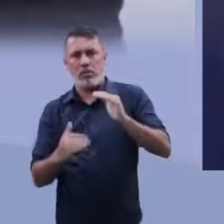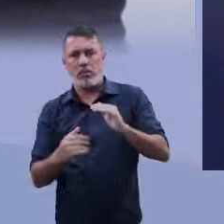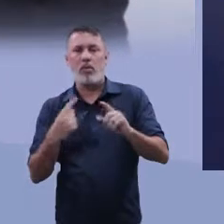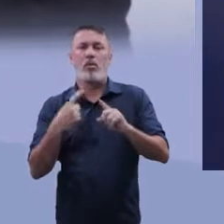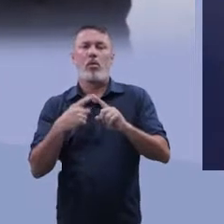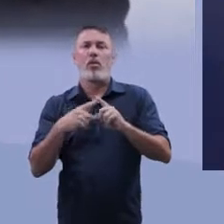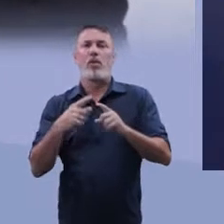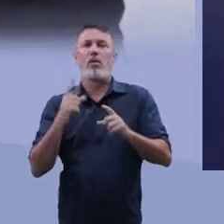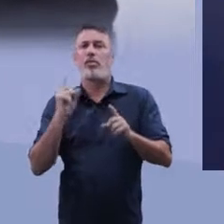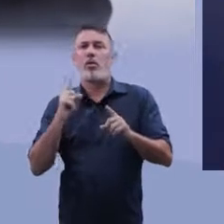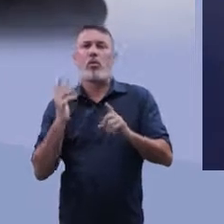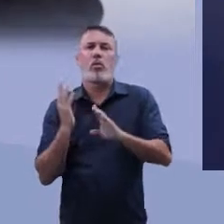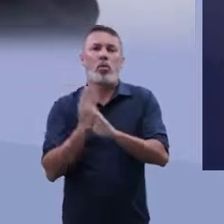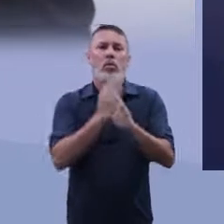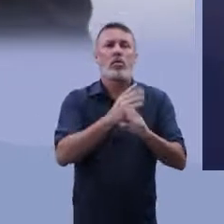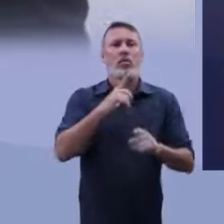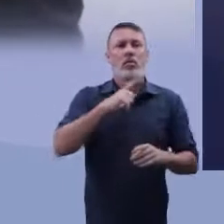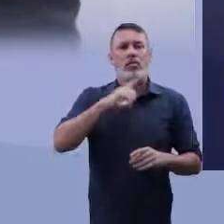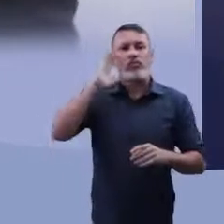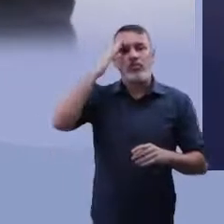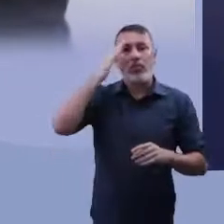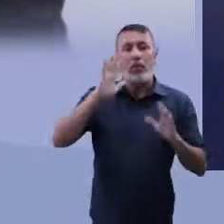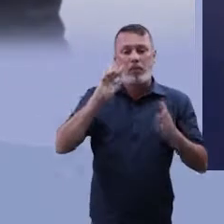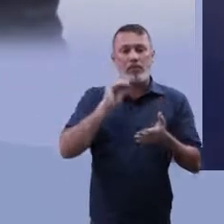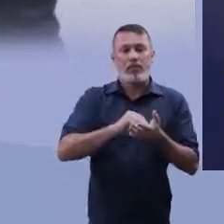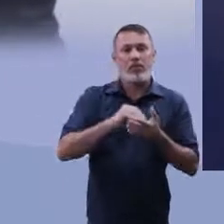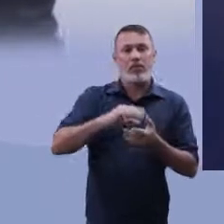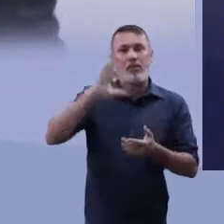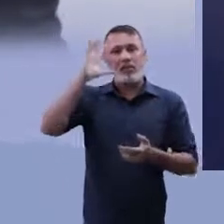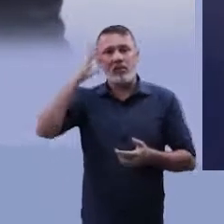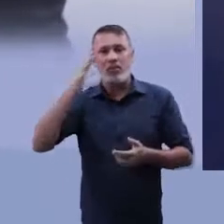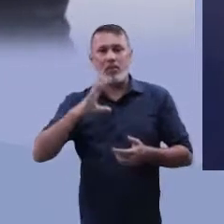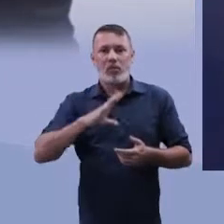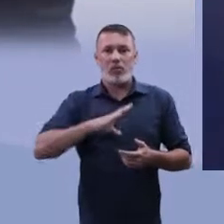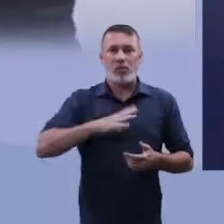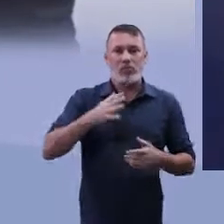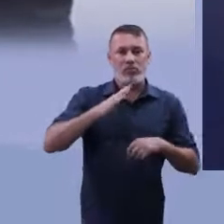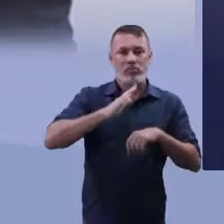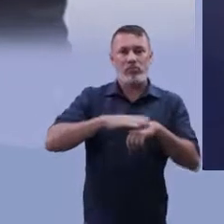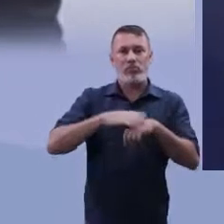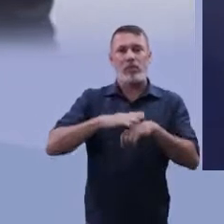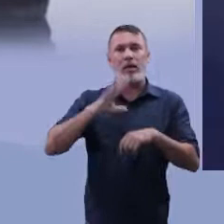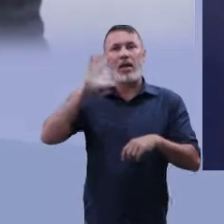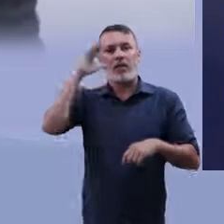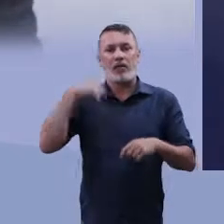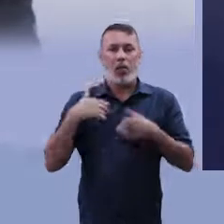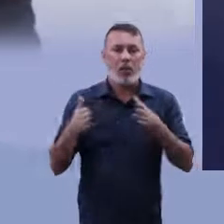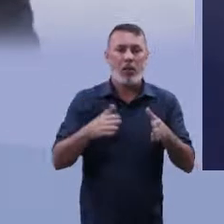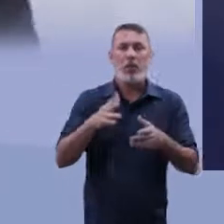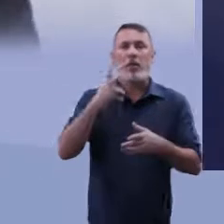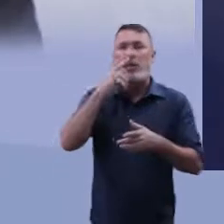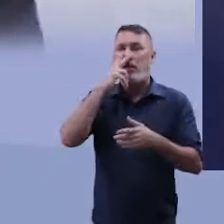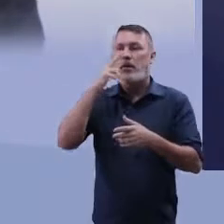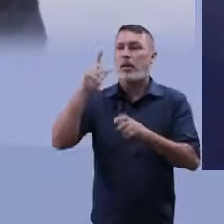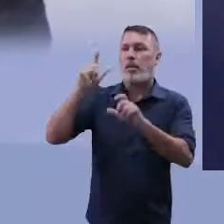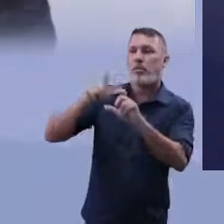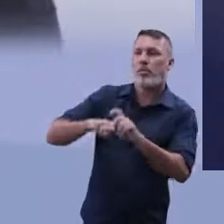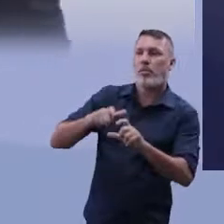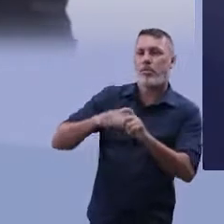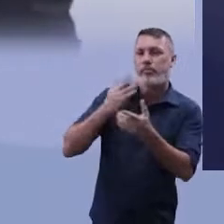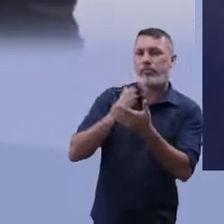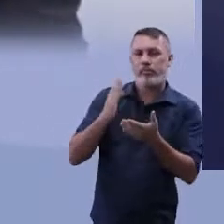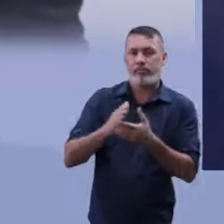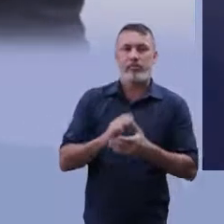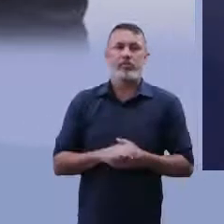encontra na falta de entendimento, mas na falta de decisão e coragem de servir-se de si mesmo sem a direção de outro.